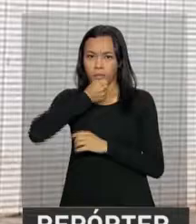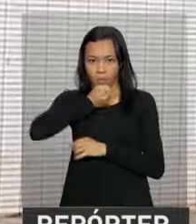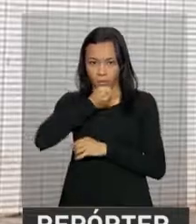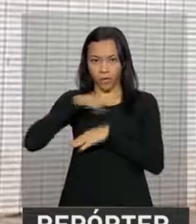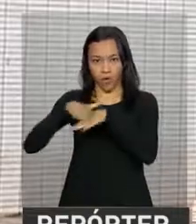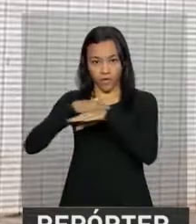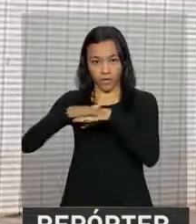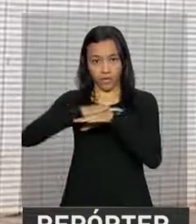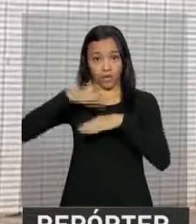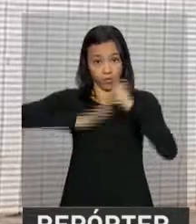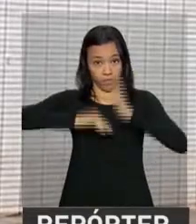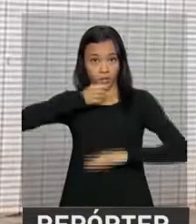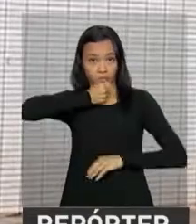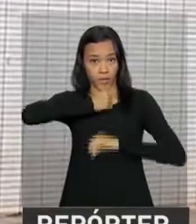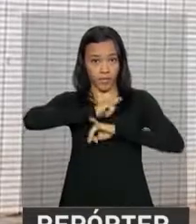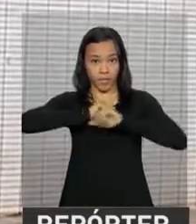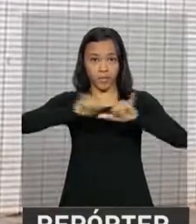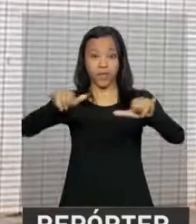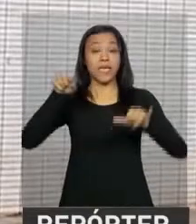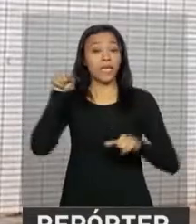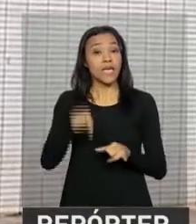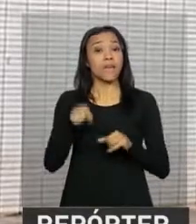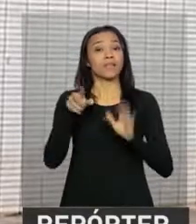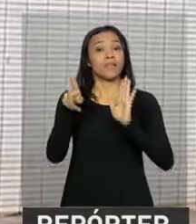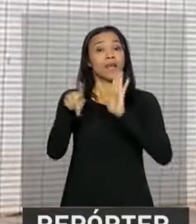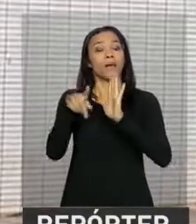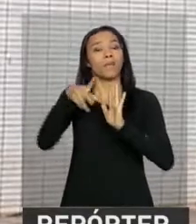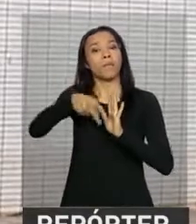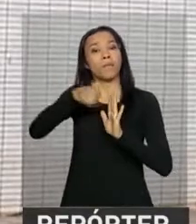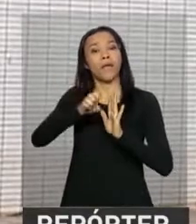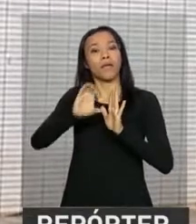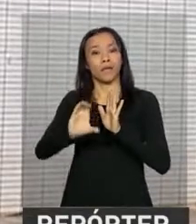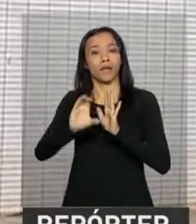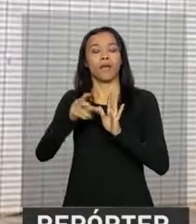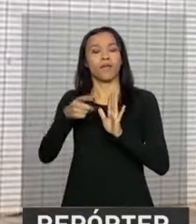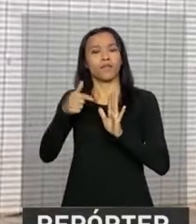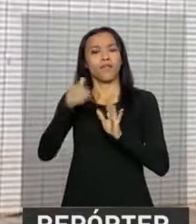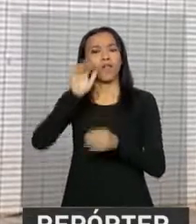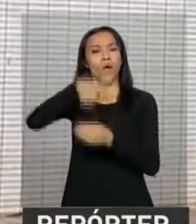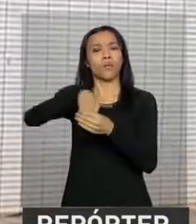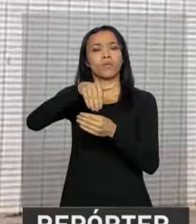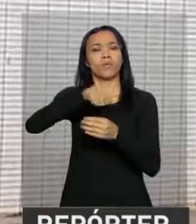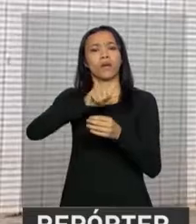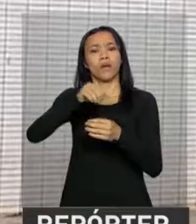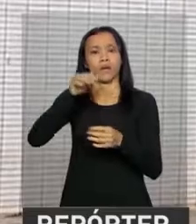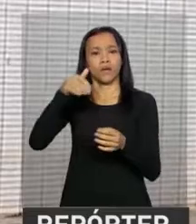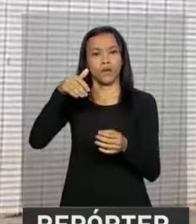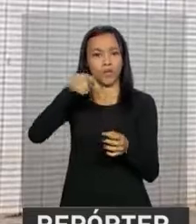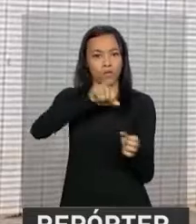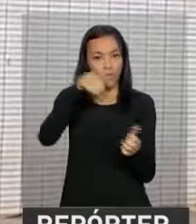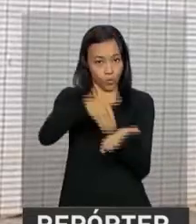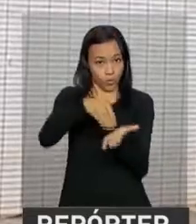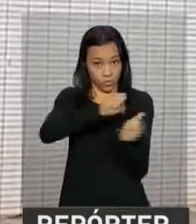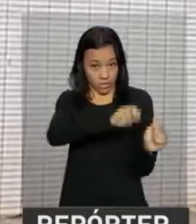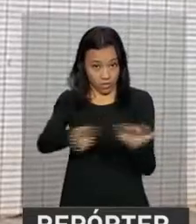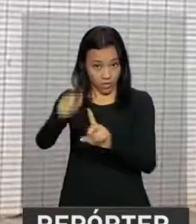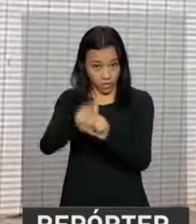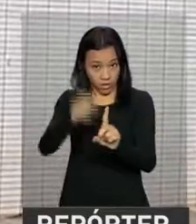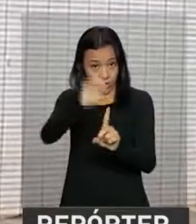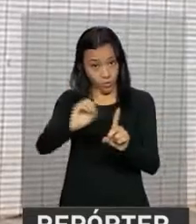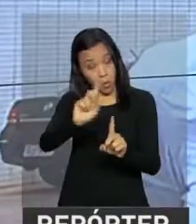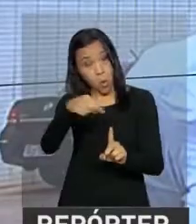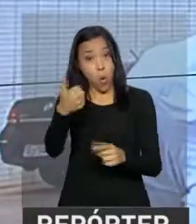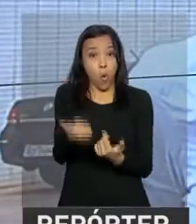a ideia, a expectativa é que essa PEC ela seja votada na última semana de outubro ou então na primeira semana de novembro.